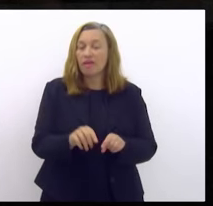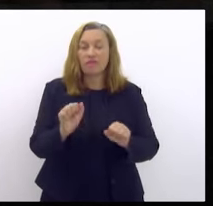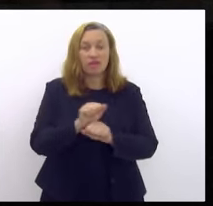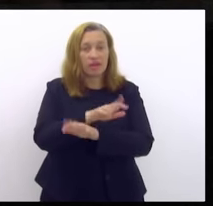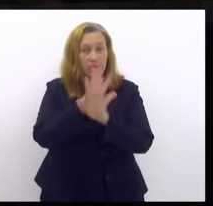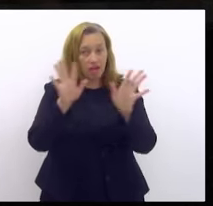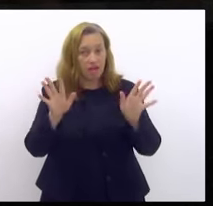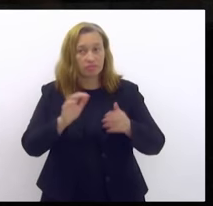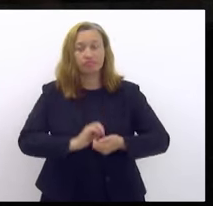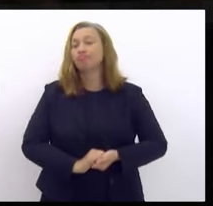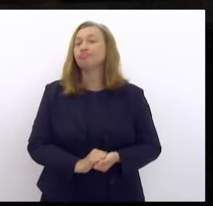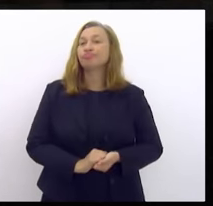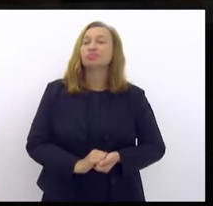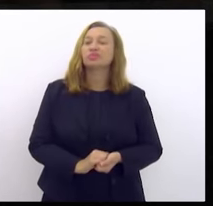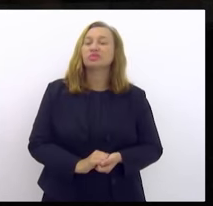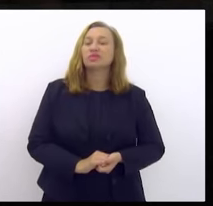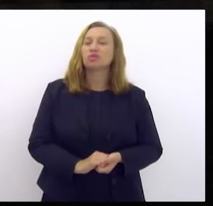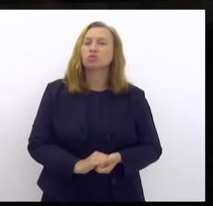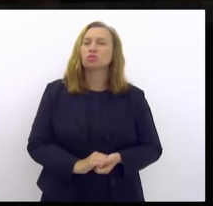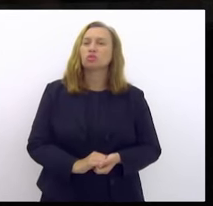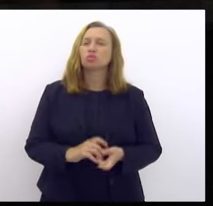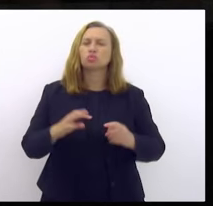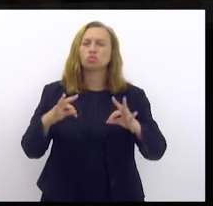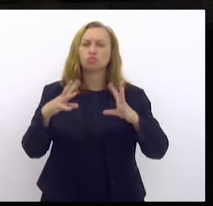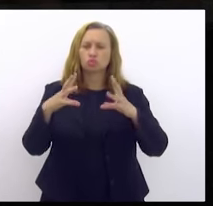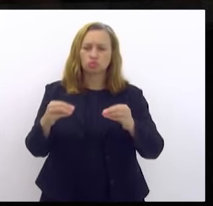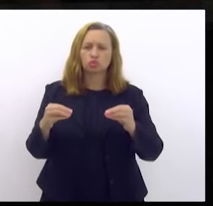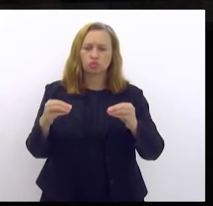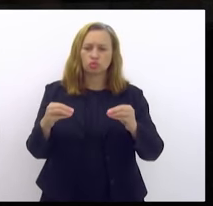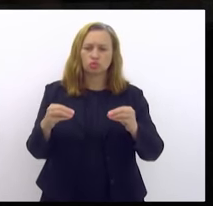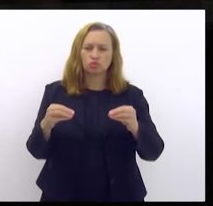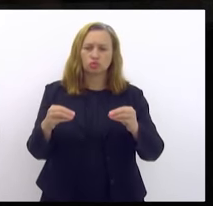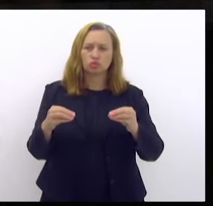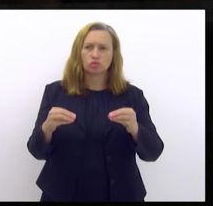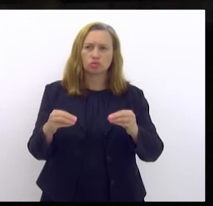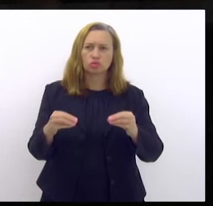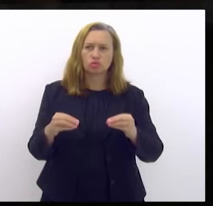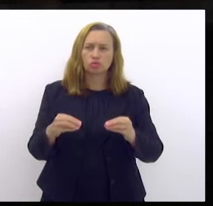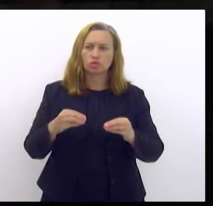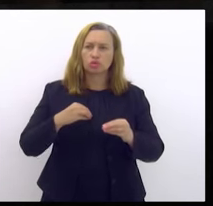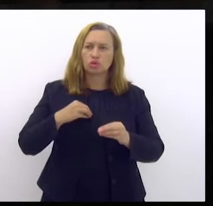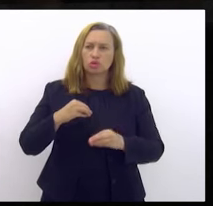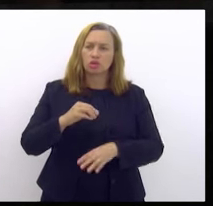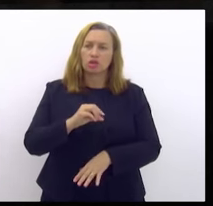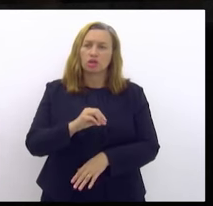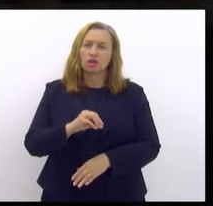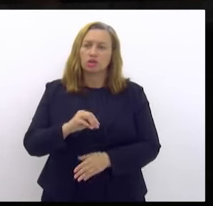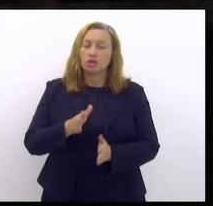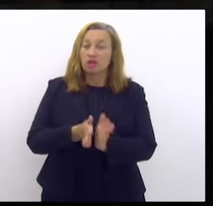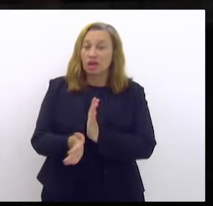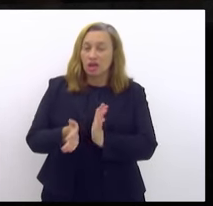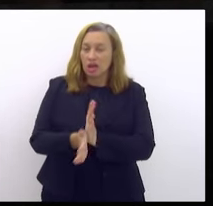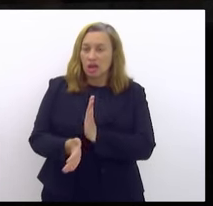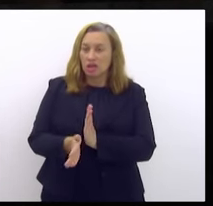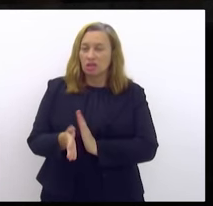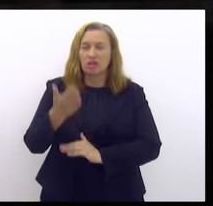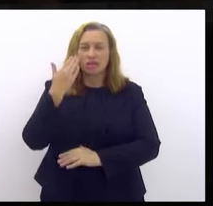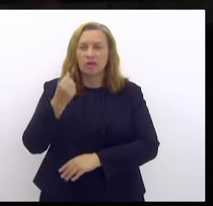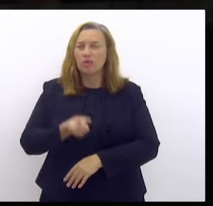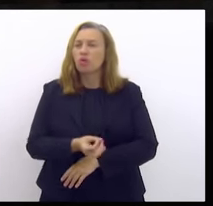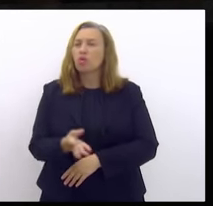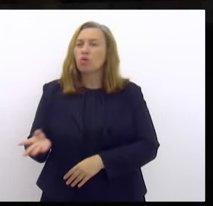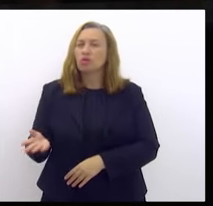claro que tudo isso está gerando aumento de custo. Sabe quantos